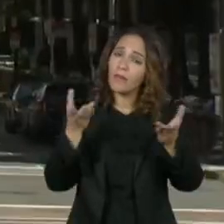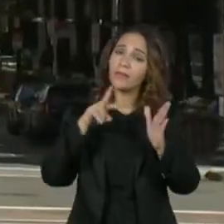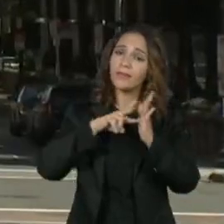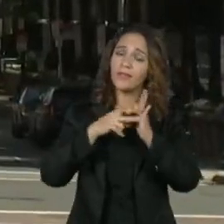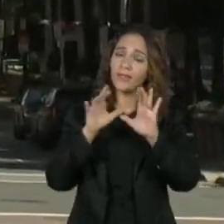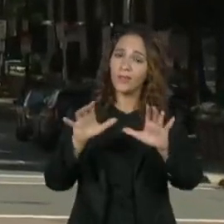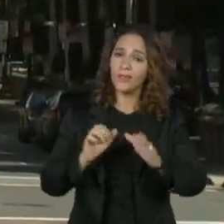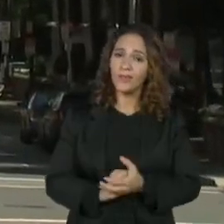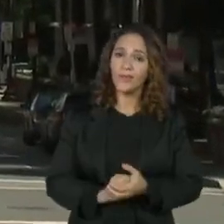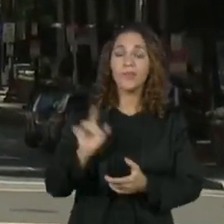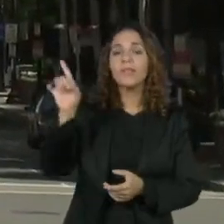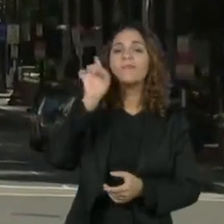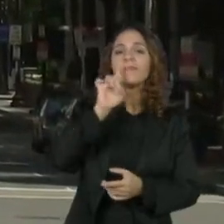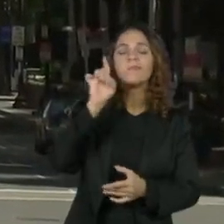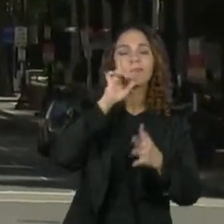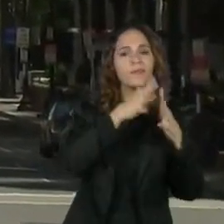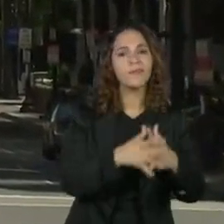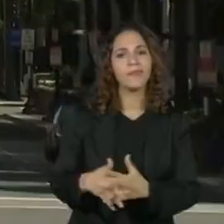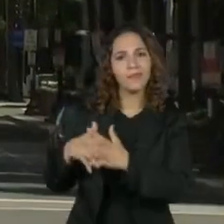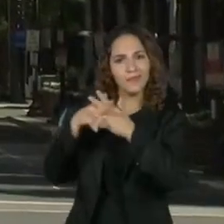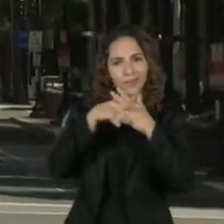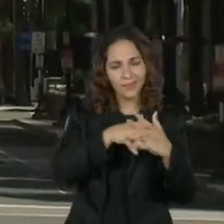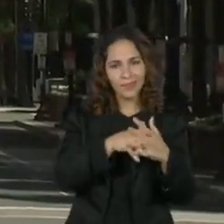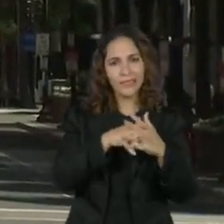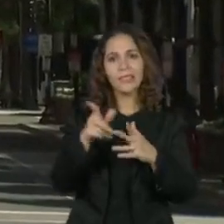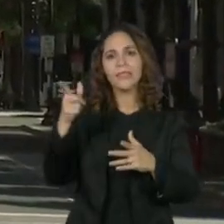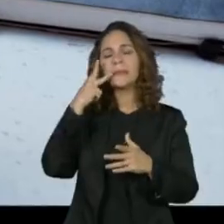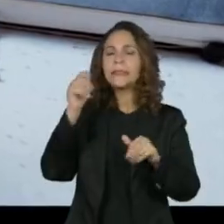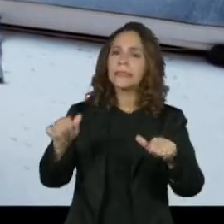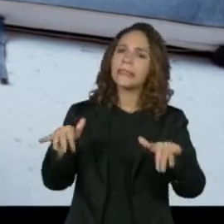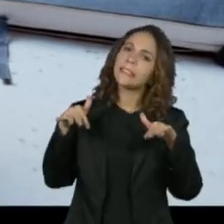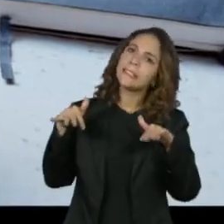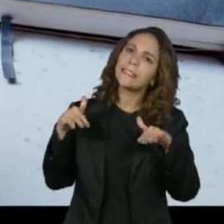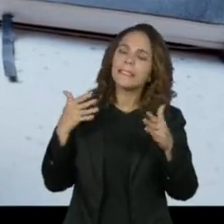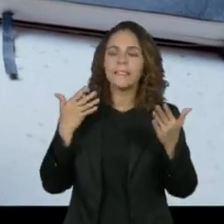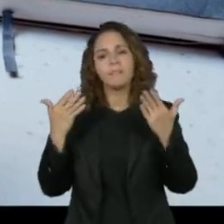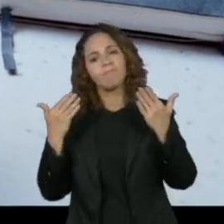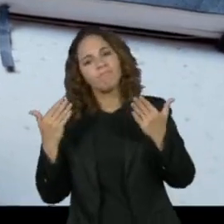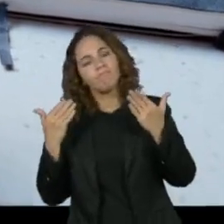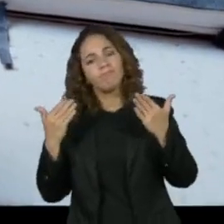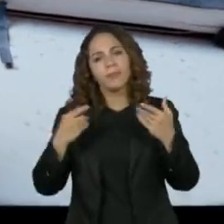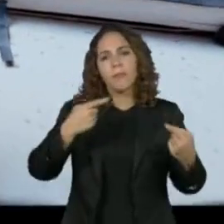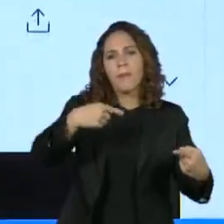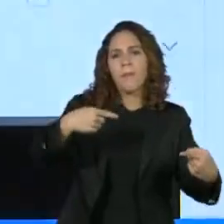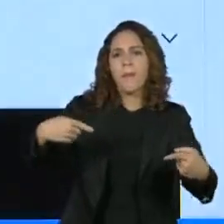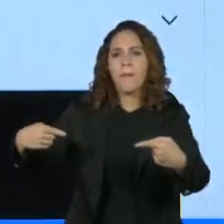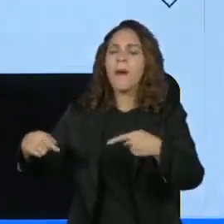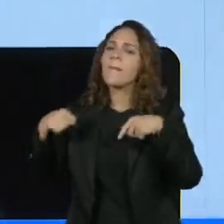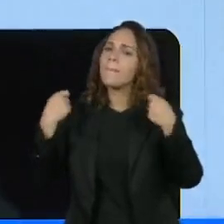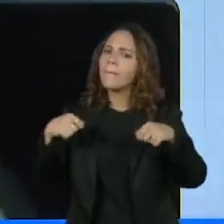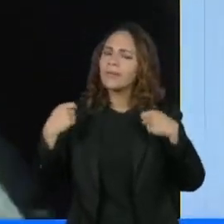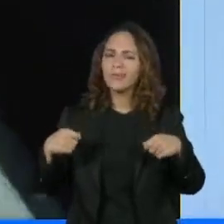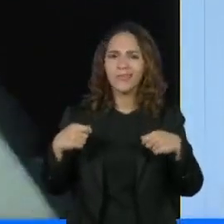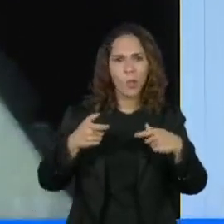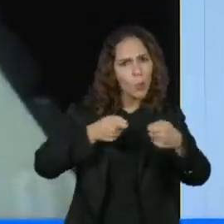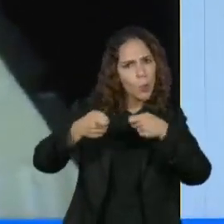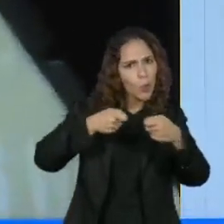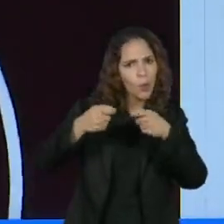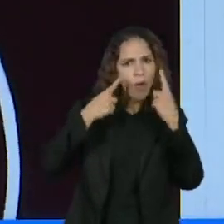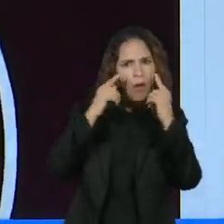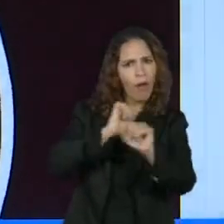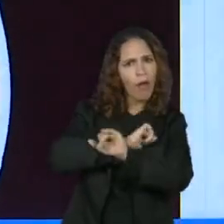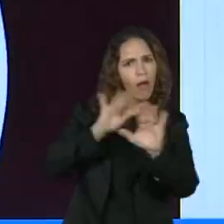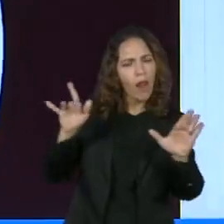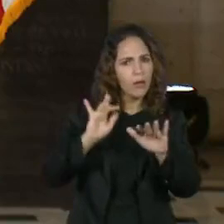nos Estados Unidos a passagem de bastão dividiu congresso e acendeu as discussões sobre a necessidade de uma regulação mais